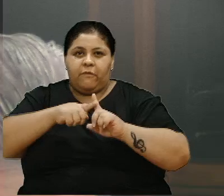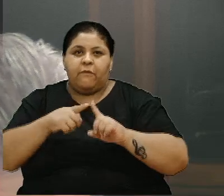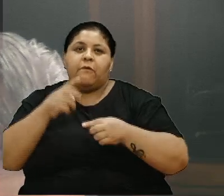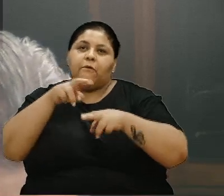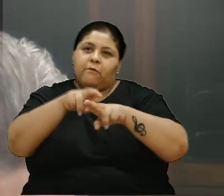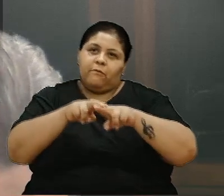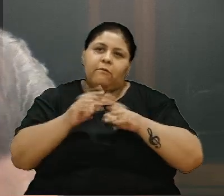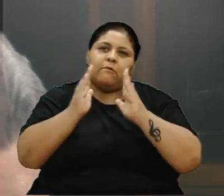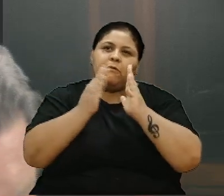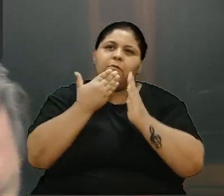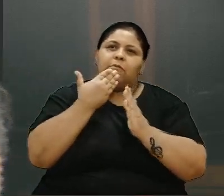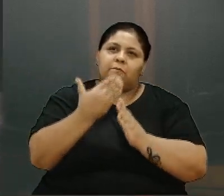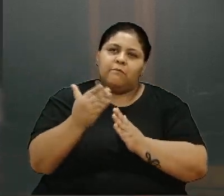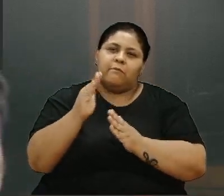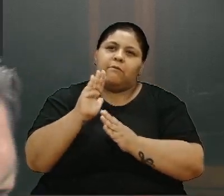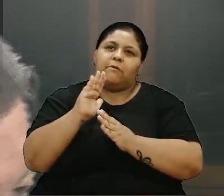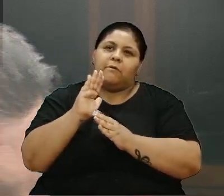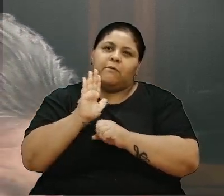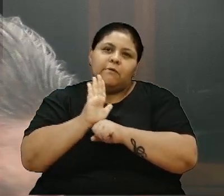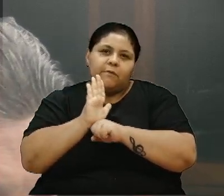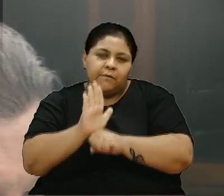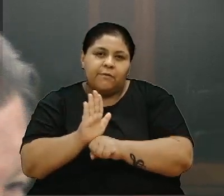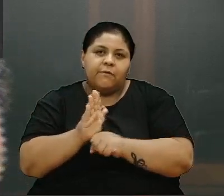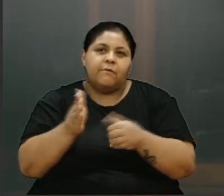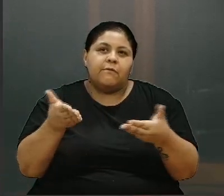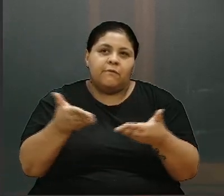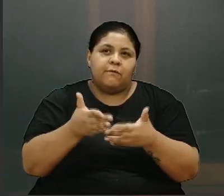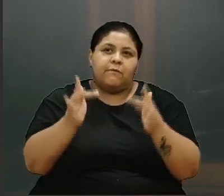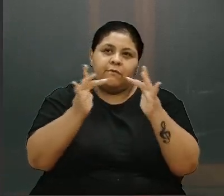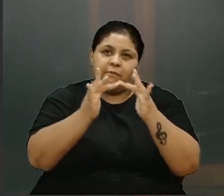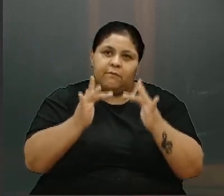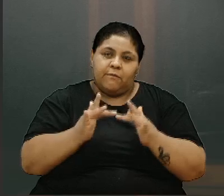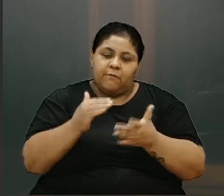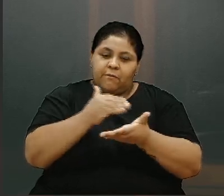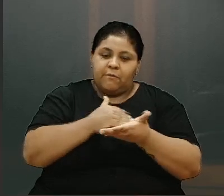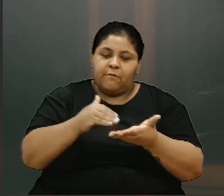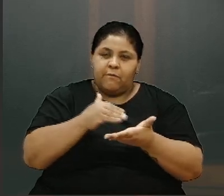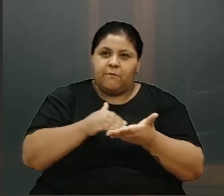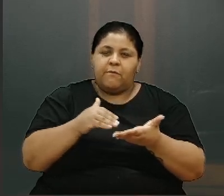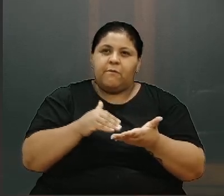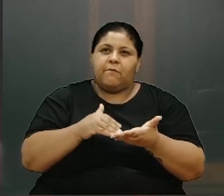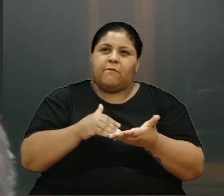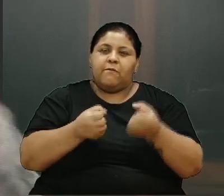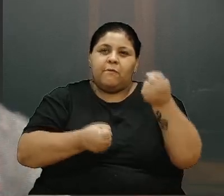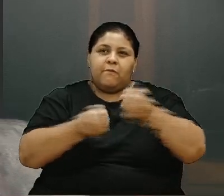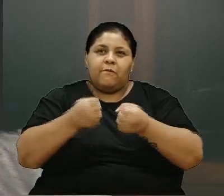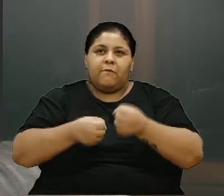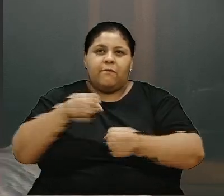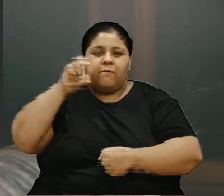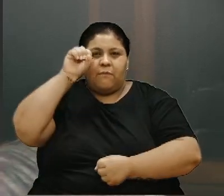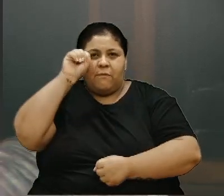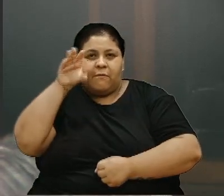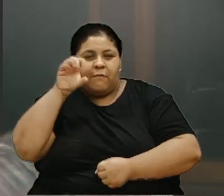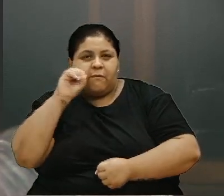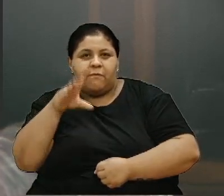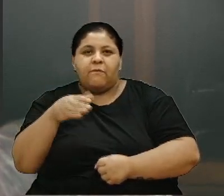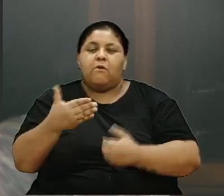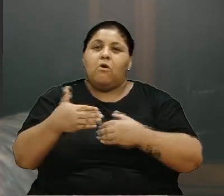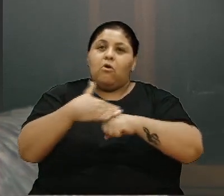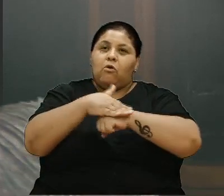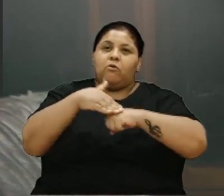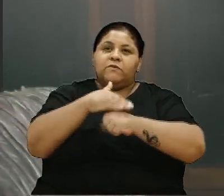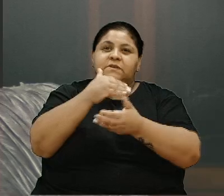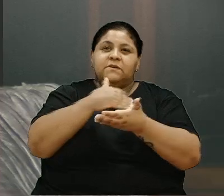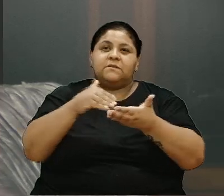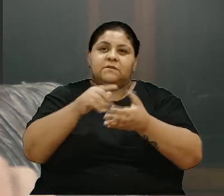isso, peço a colaboração, né? Nós estamos dialogando com o nosso secretário de Trânsito, o Fiuza, dialoguei com o secretário da Segurança Pública essa semana.